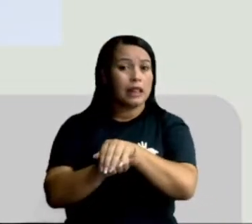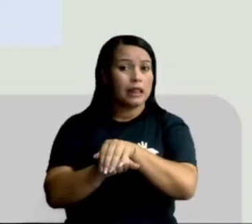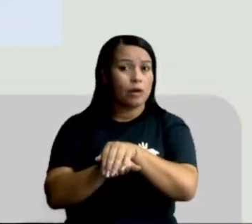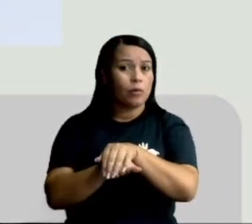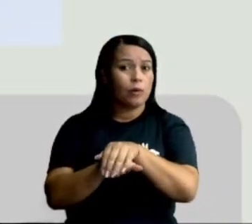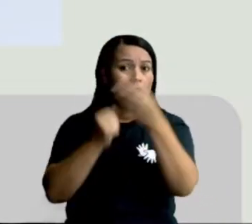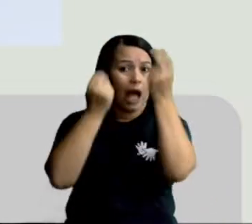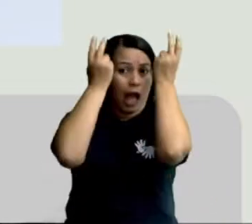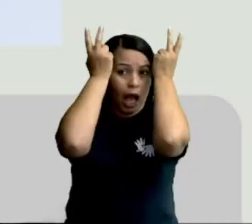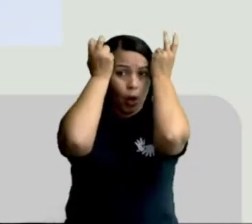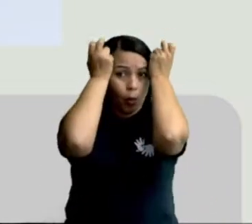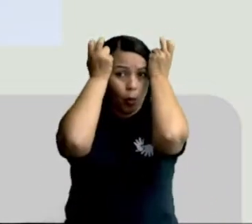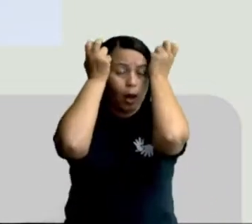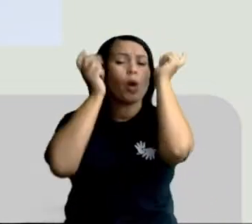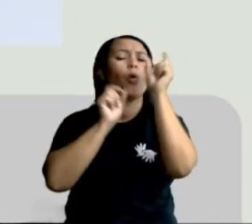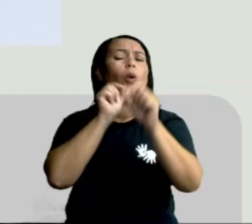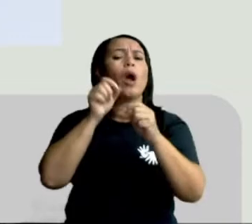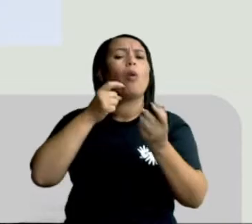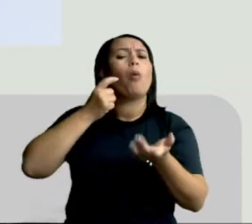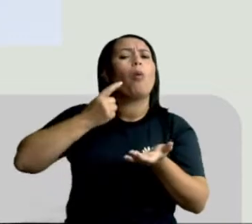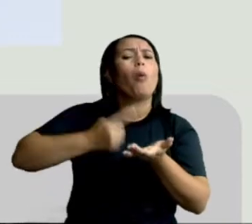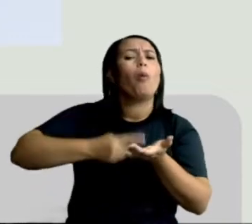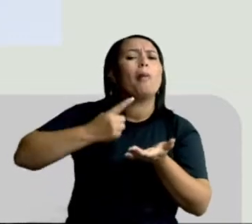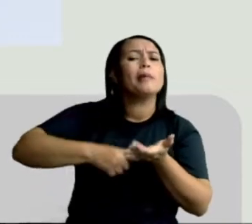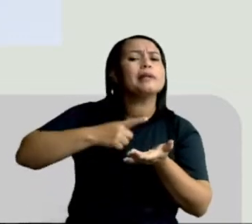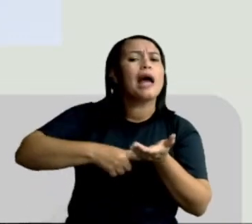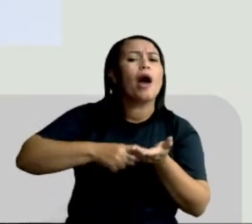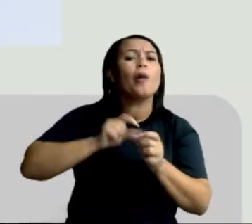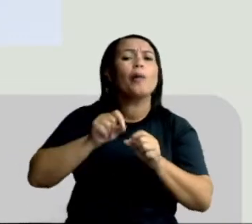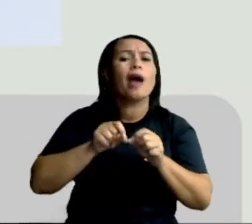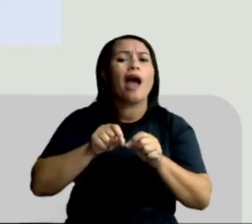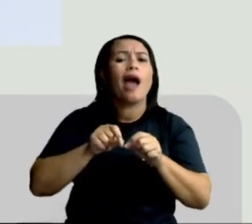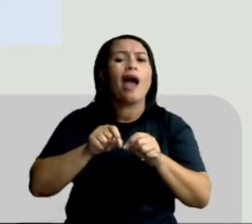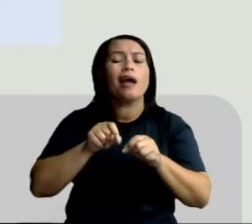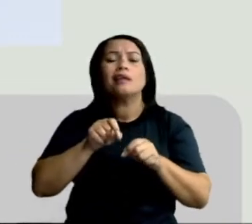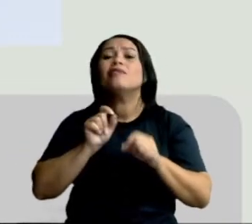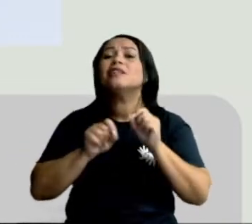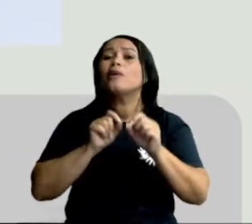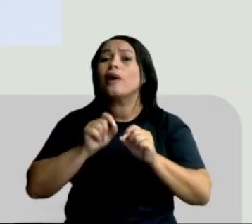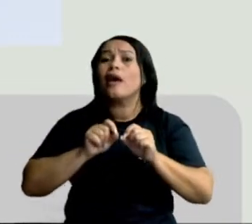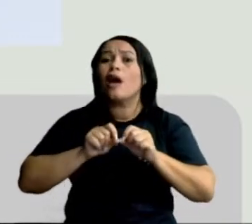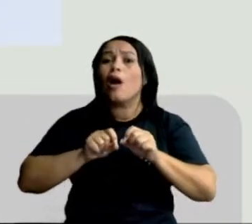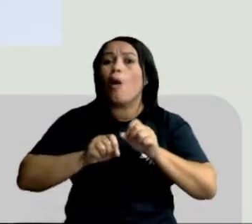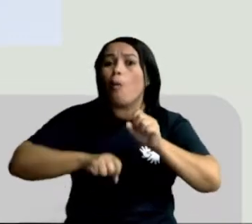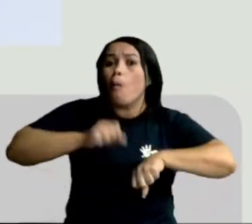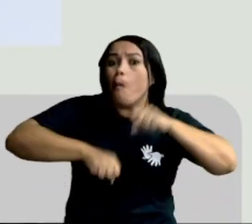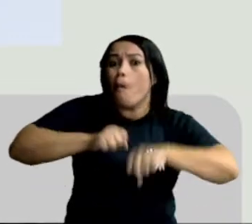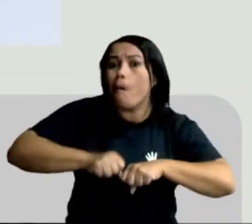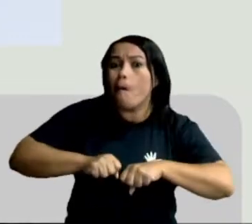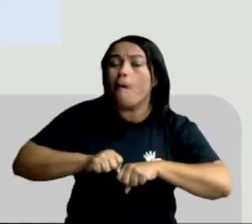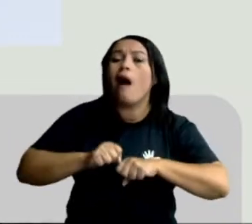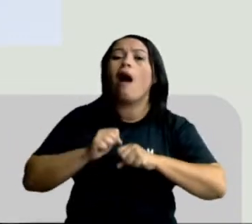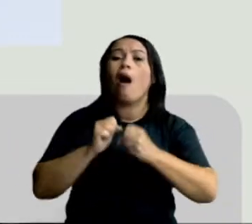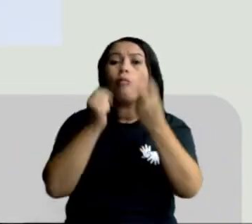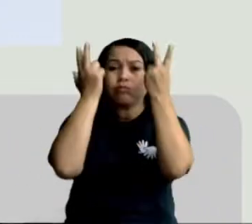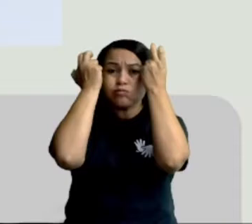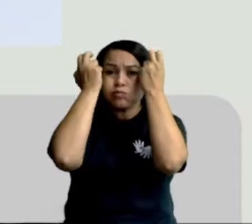lebre combinaram de fazer uma corrida. E aí a lebre, ela ficou